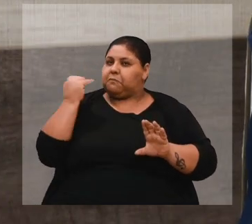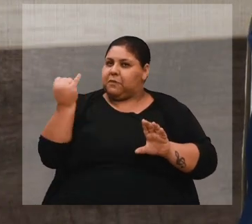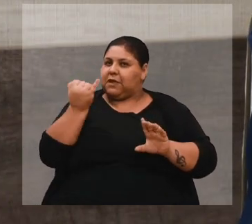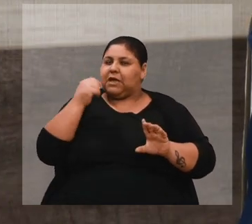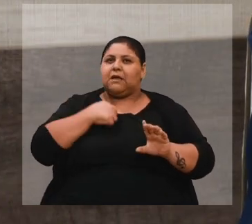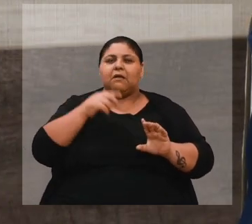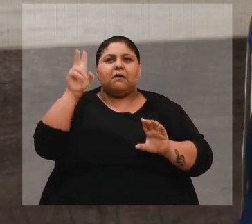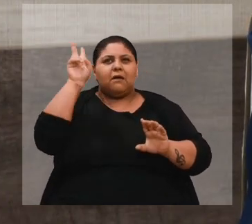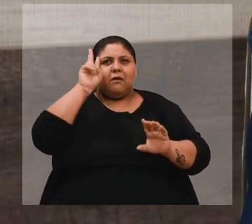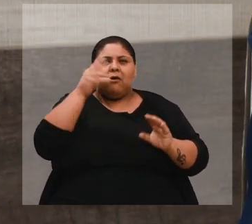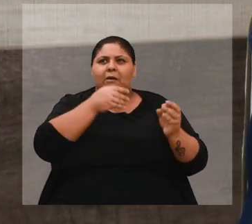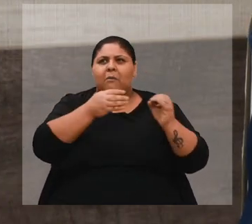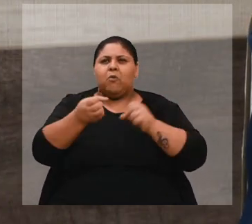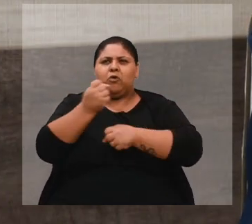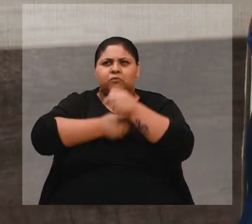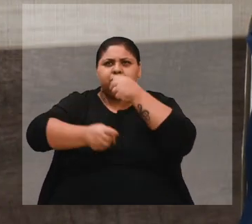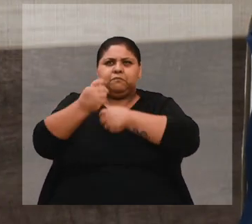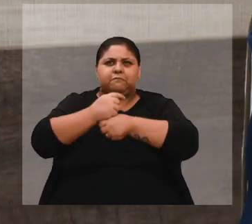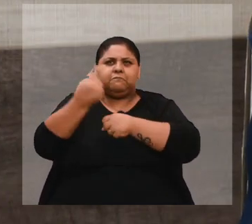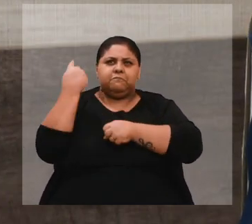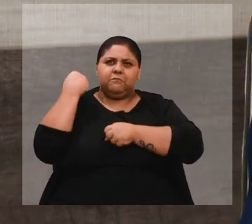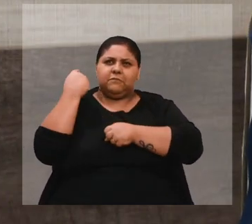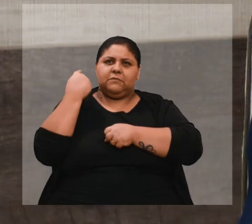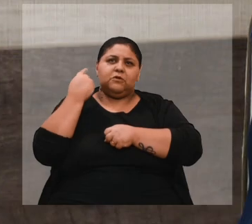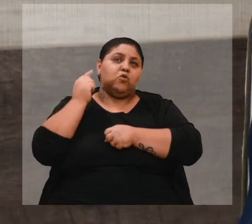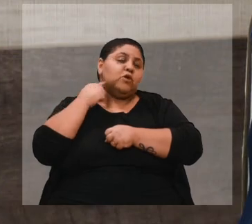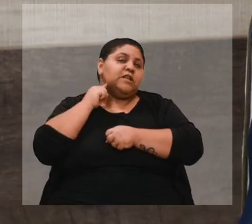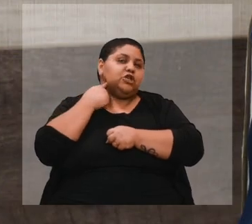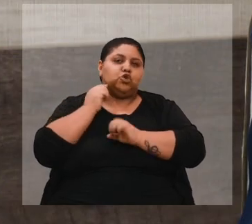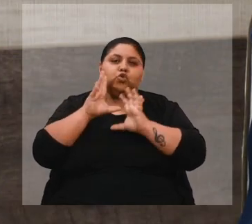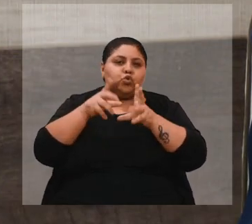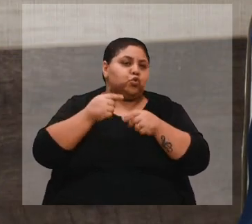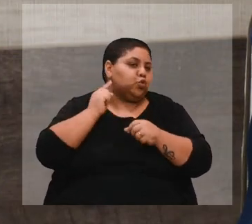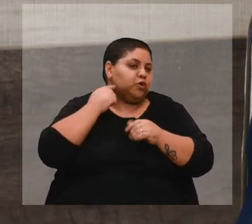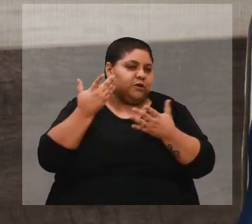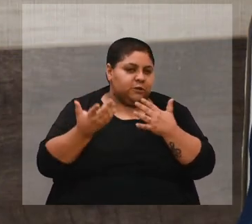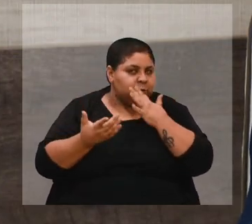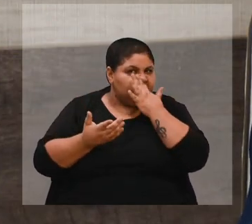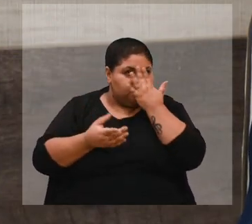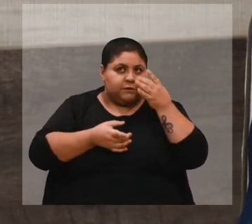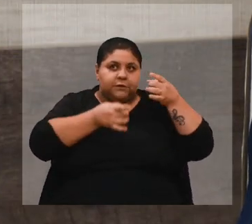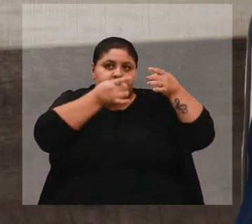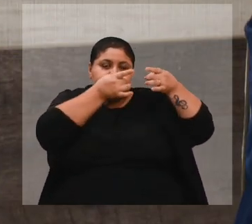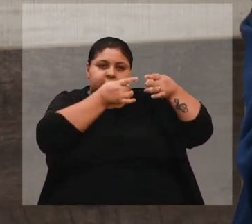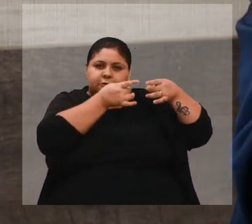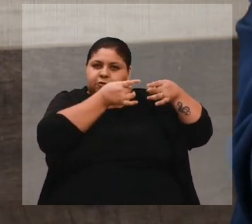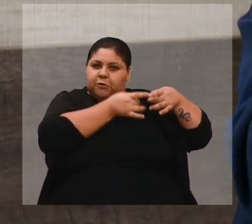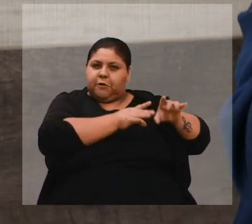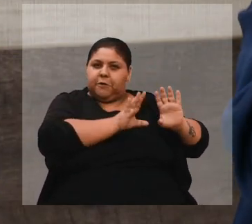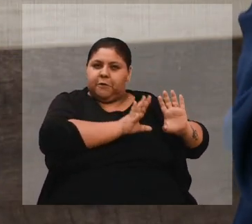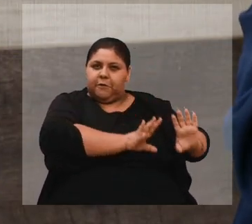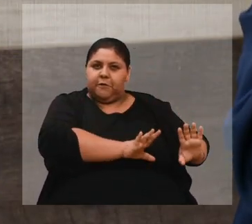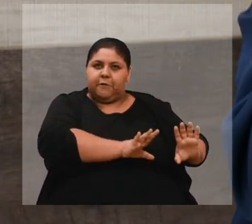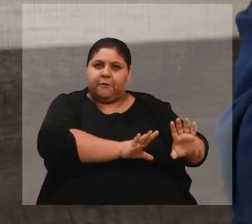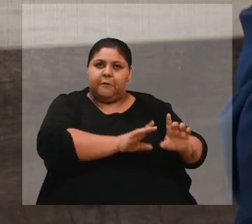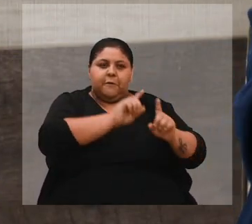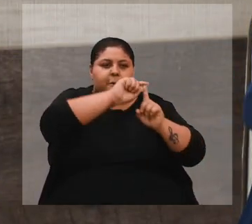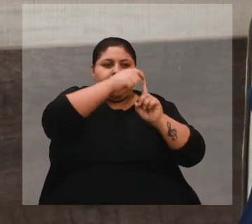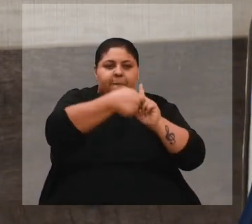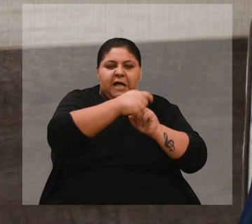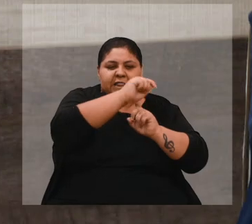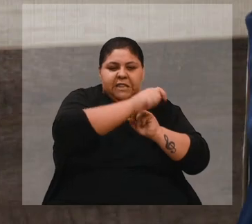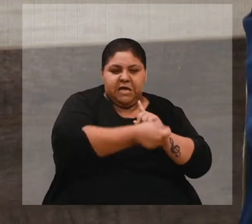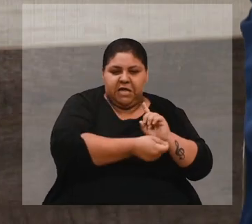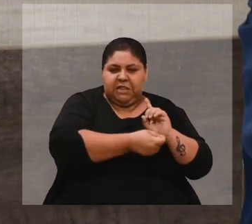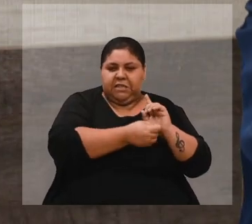exemplo clássico, eu lembro há muitos anos atrás, que o lixo era lixo, tudo era lixo. Nós jogávamos, na minha geração,